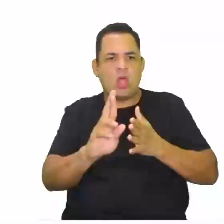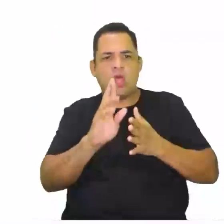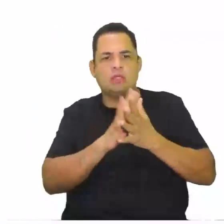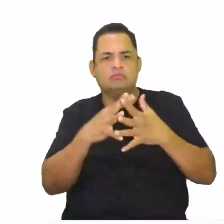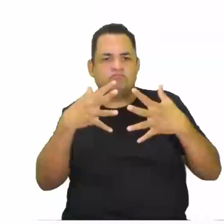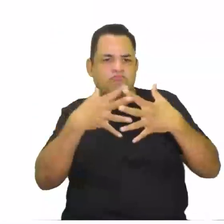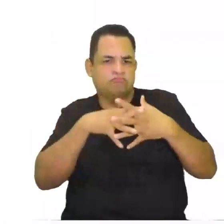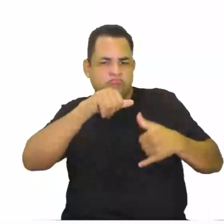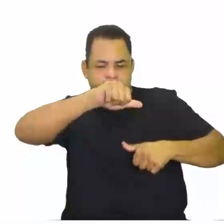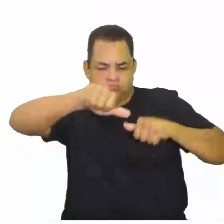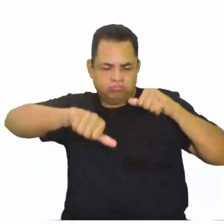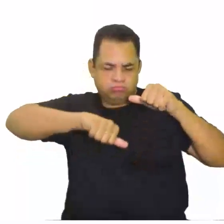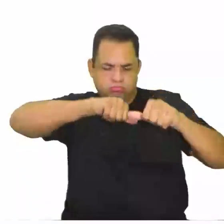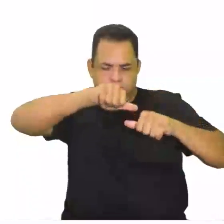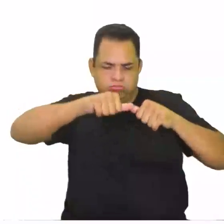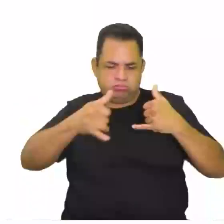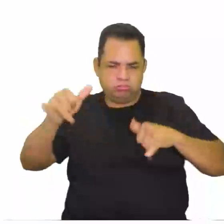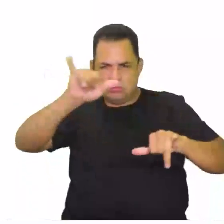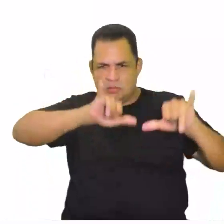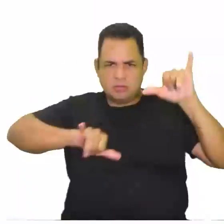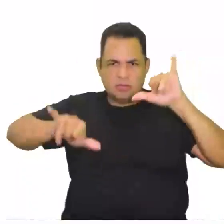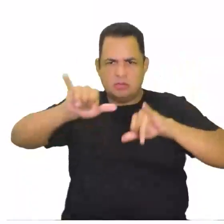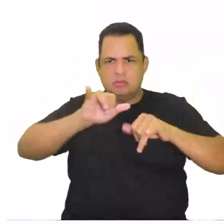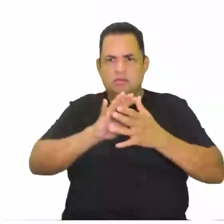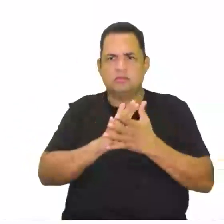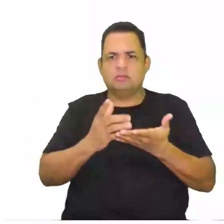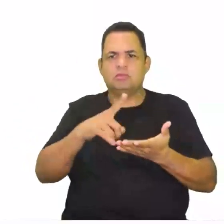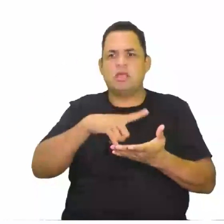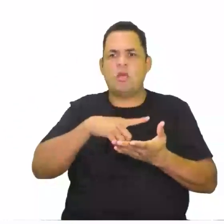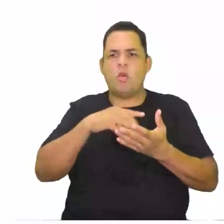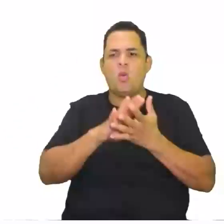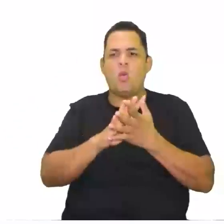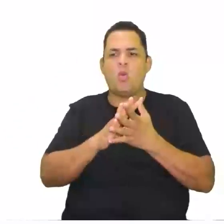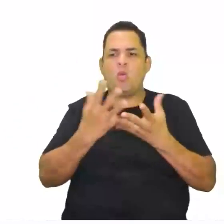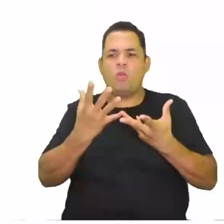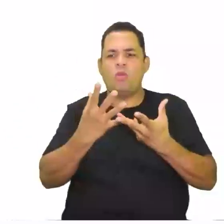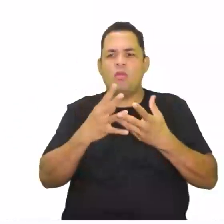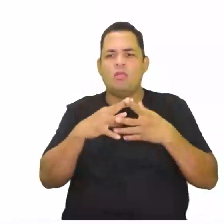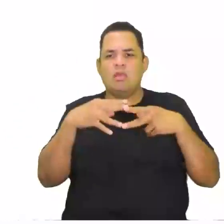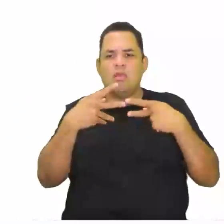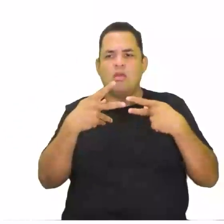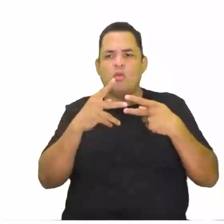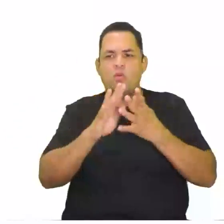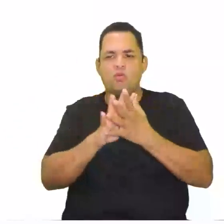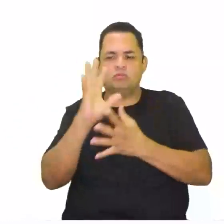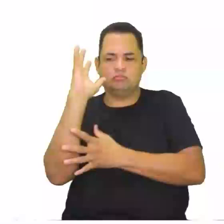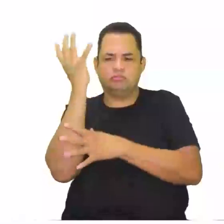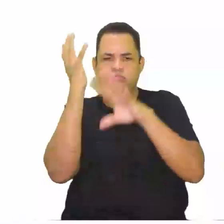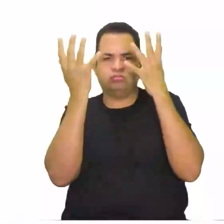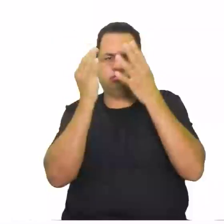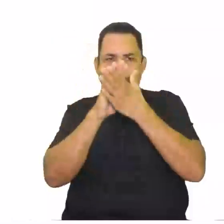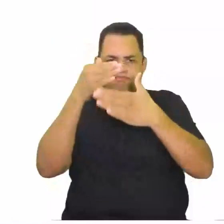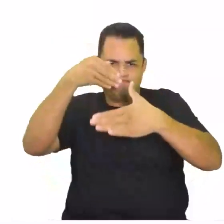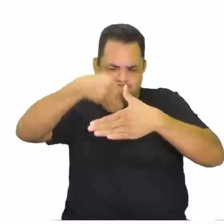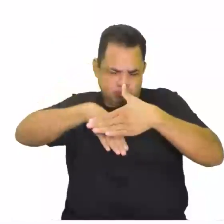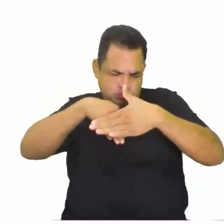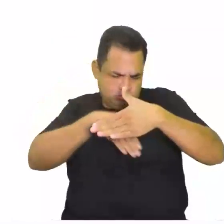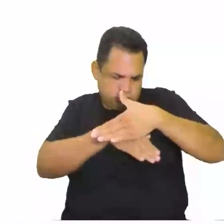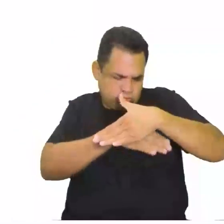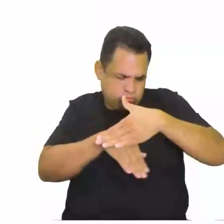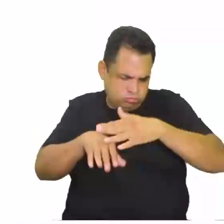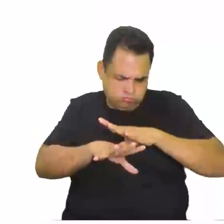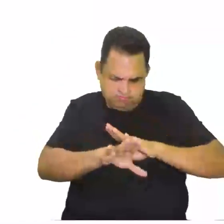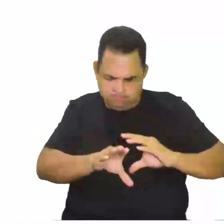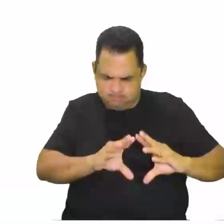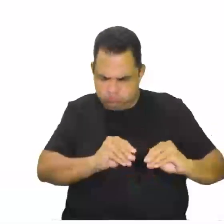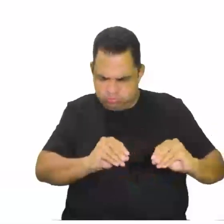resultado de complexas transformações químicas sofridas por organismos vegetais soterrados há milhares